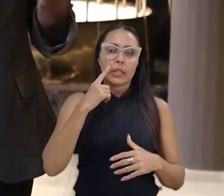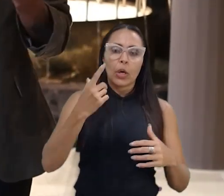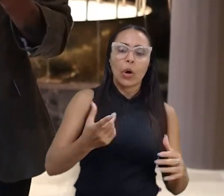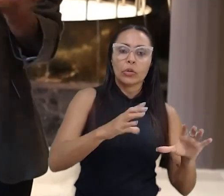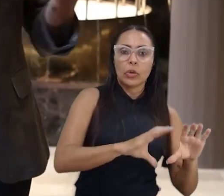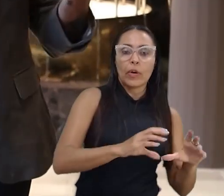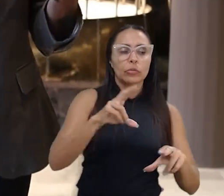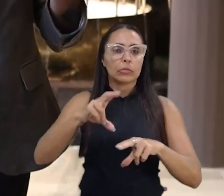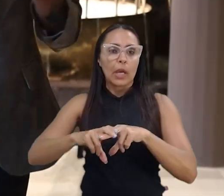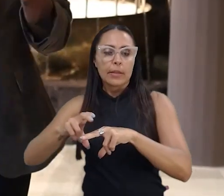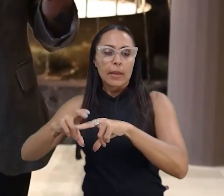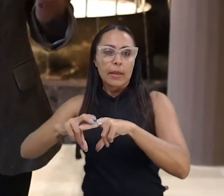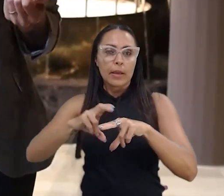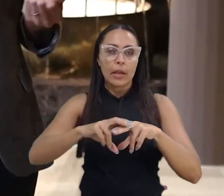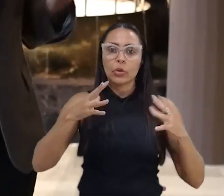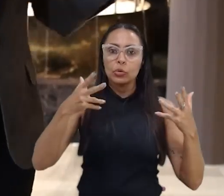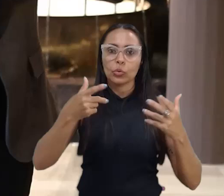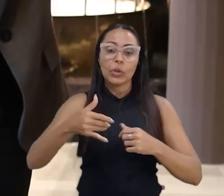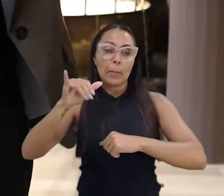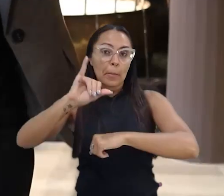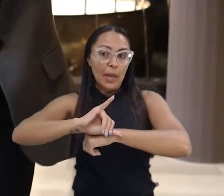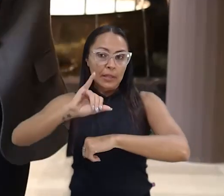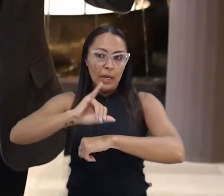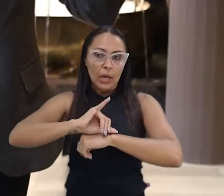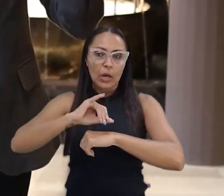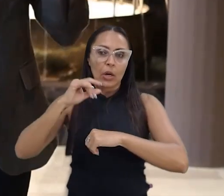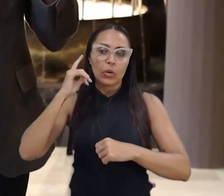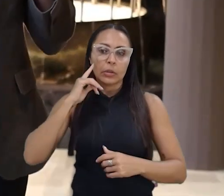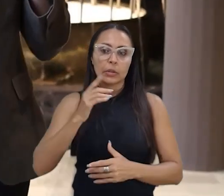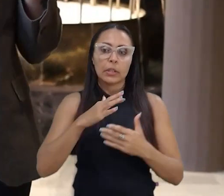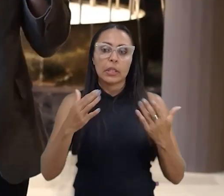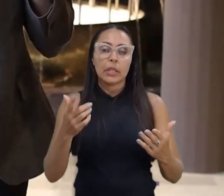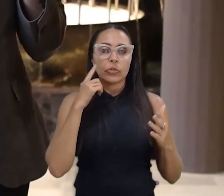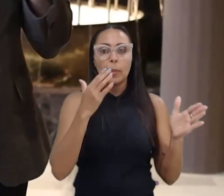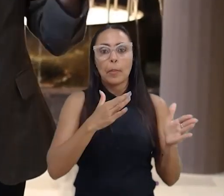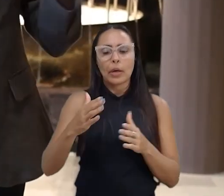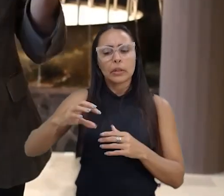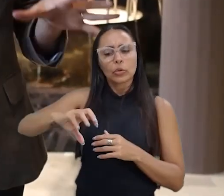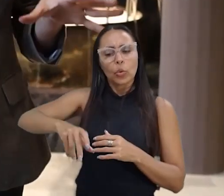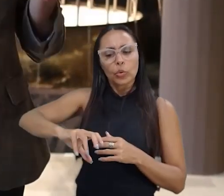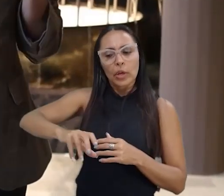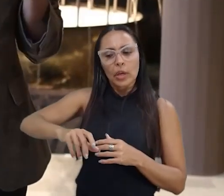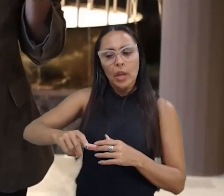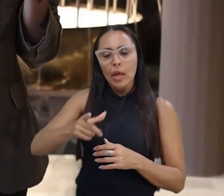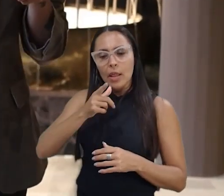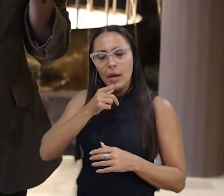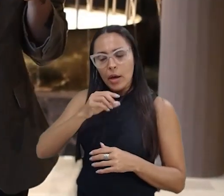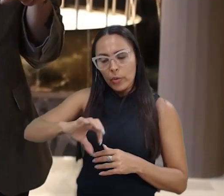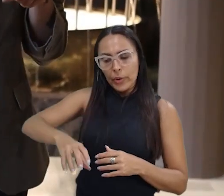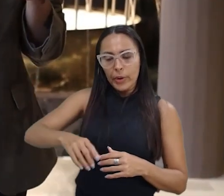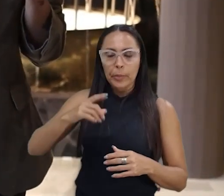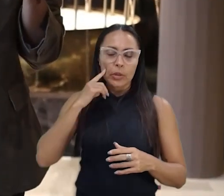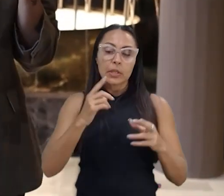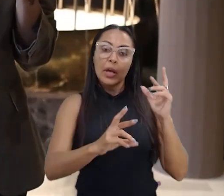estofados, todas as cadeiras, tudo que é peça metálica, seja os arranjos, seja a parte das torneiras, tudo isso tem a referência, tanto